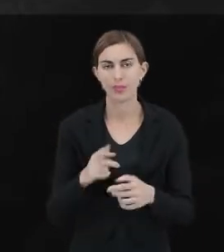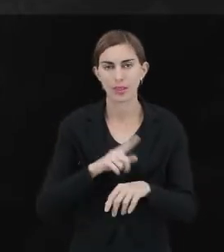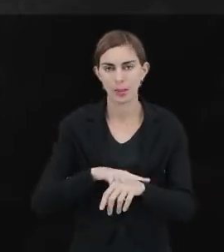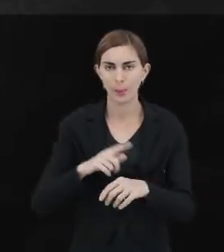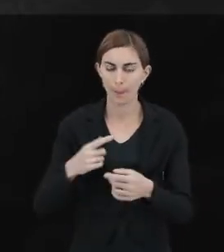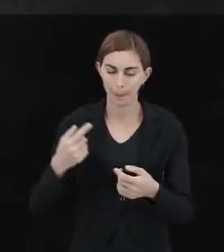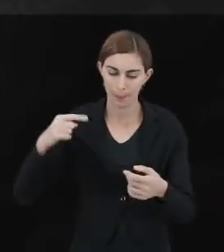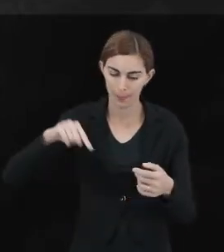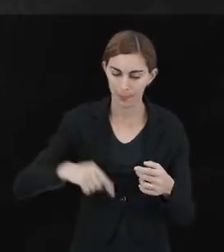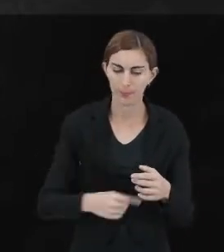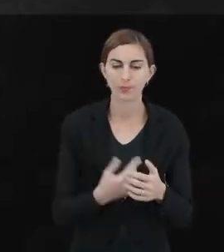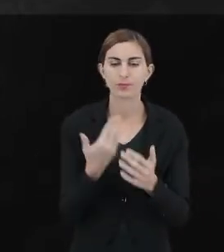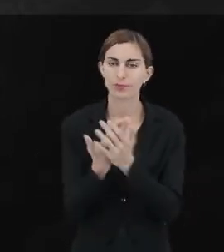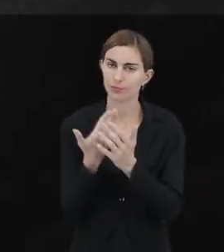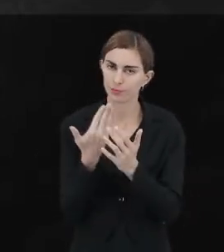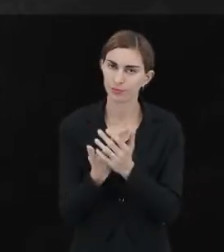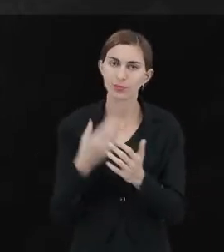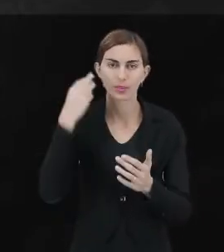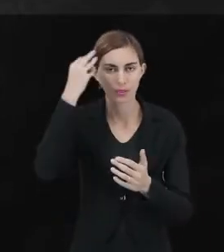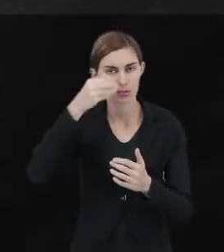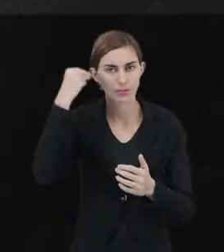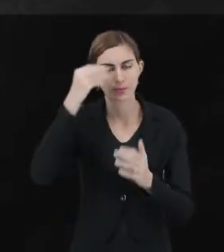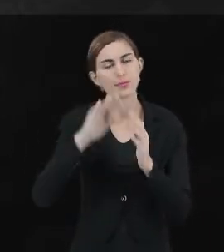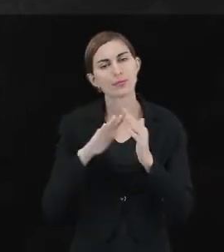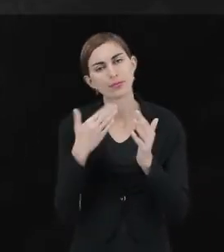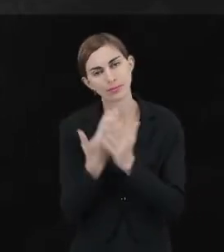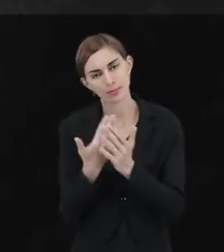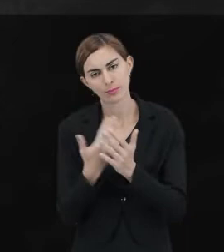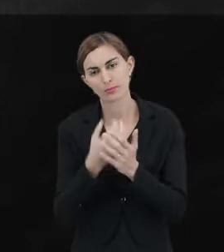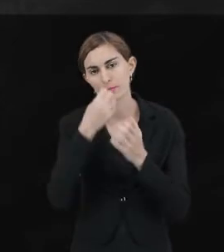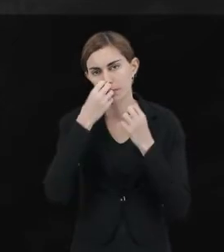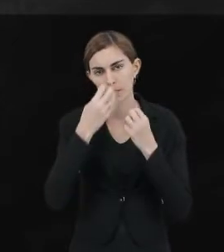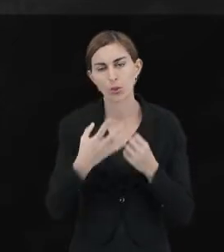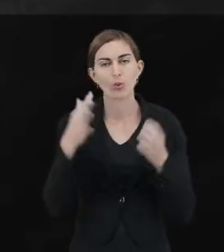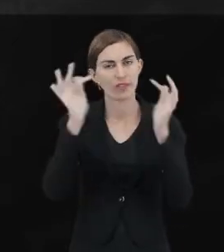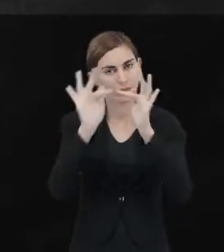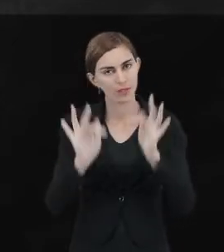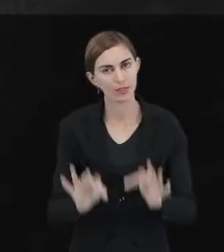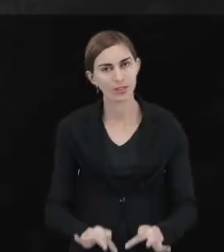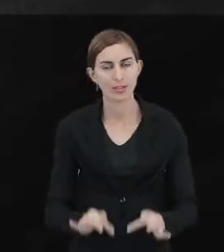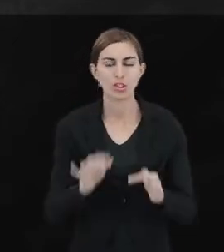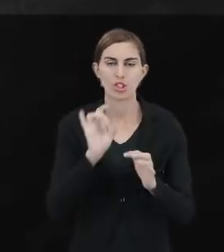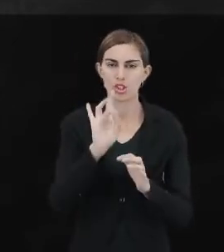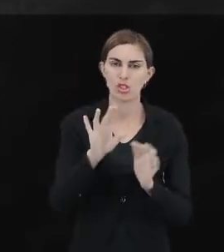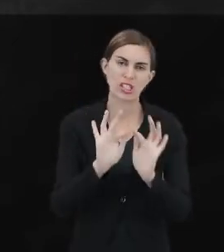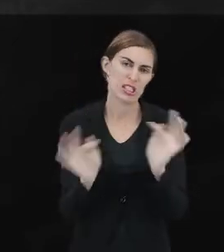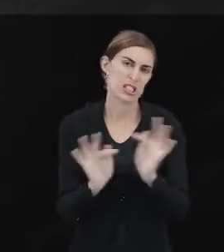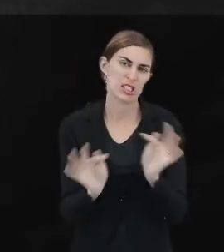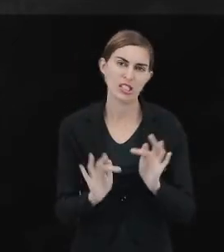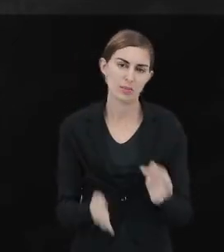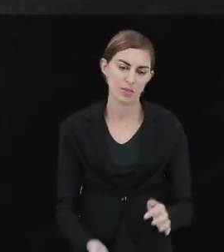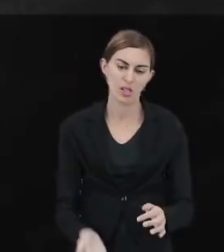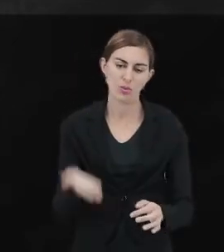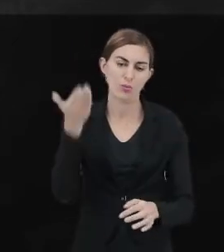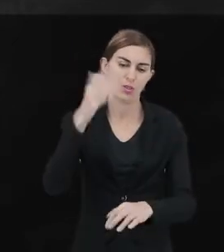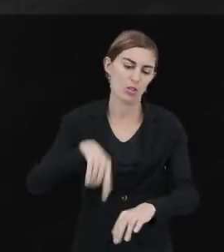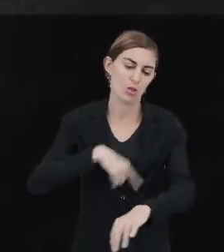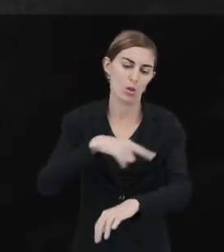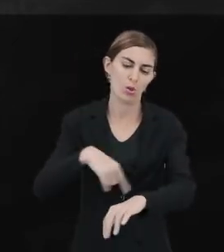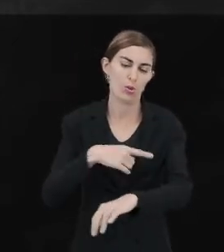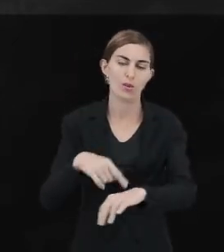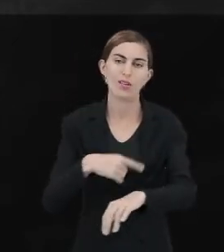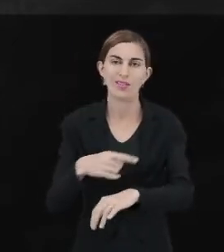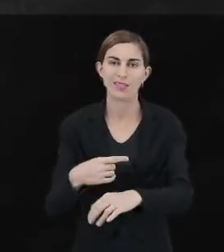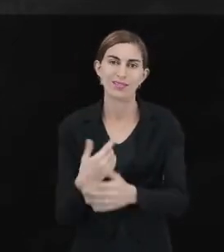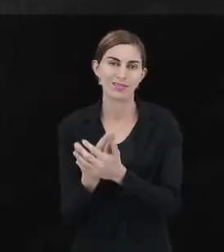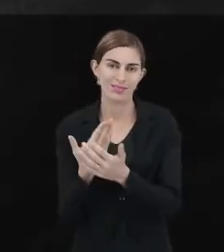maneira aprofundada, gerando uma experiência escolar saudável e feliz, e não um simples aumento da carga horária que